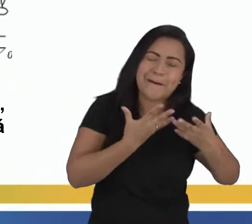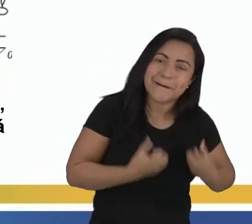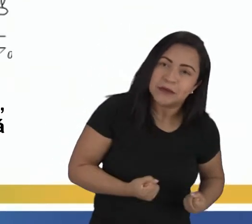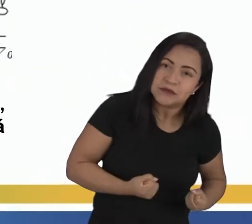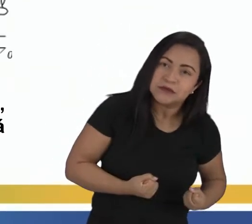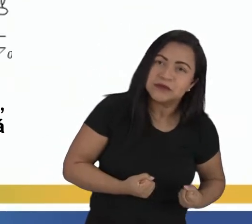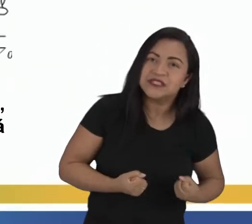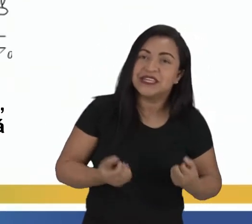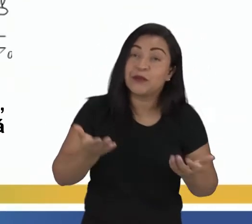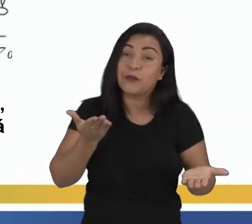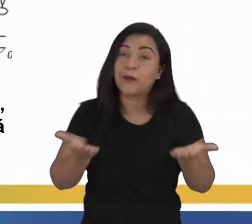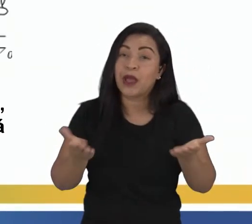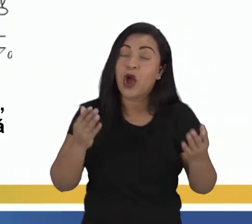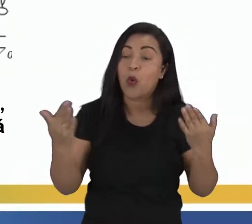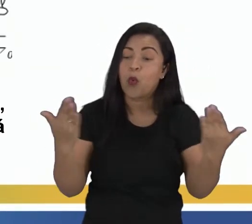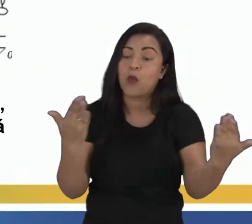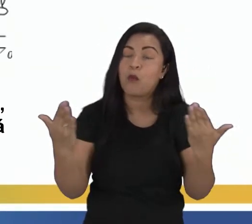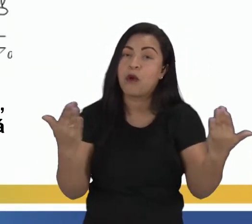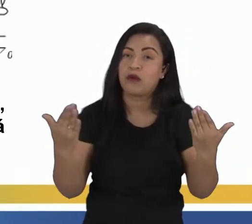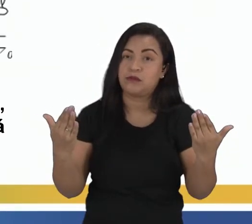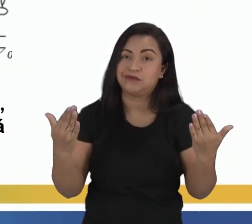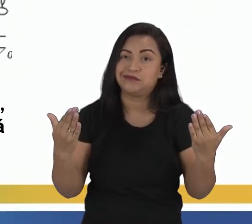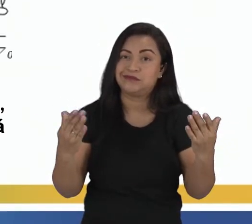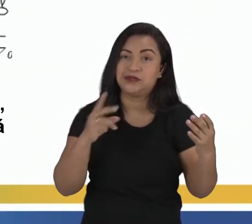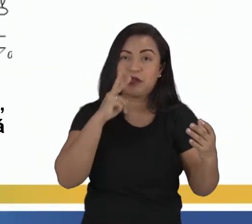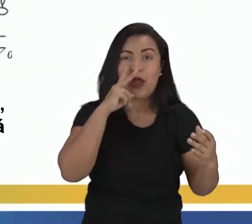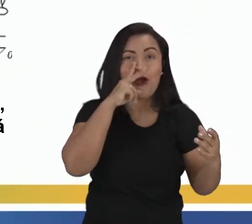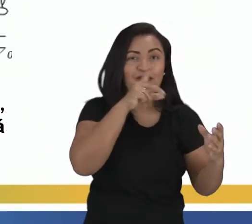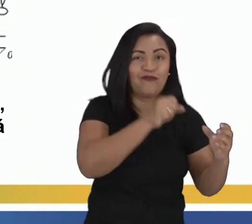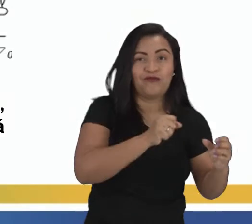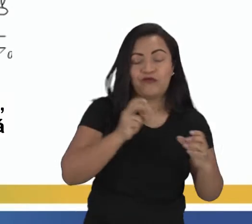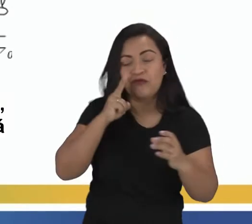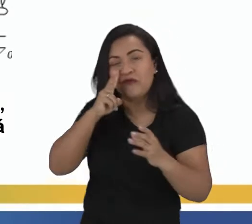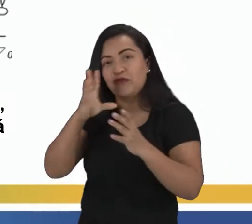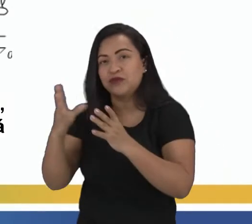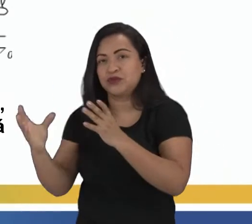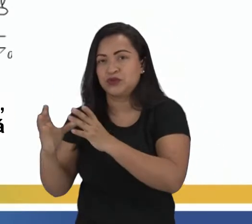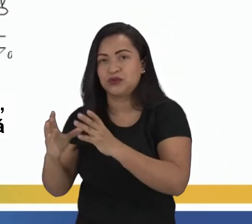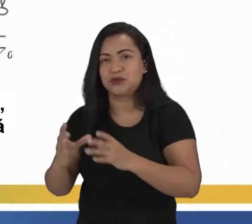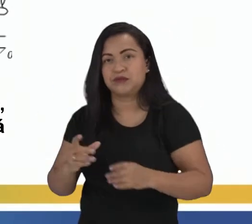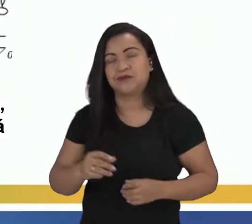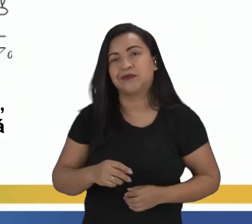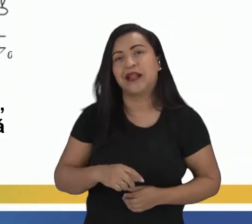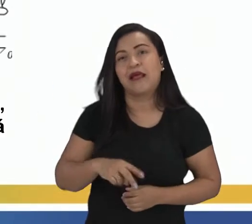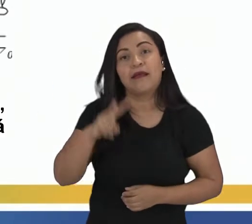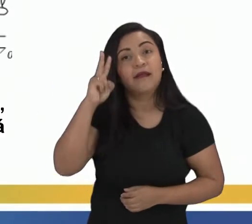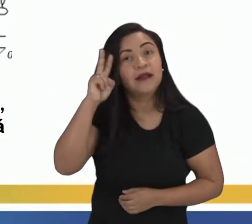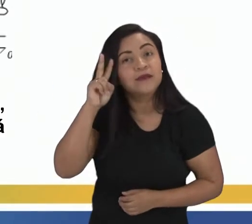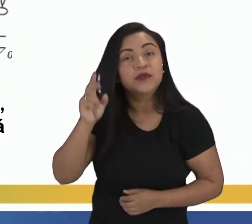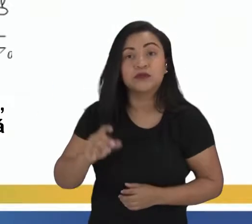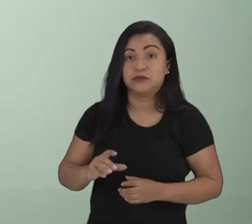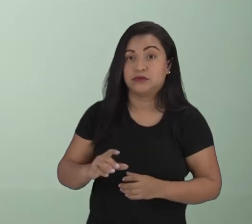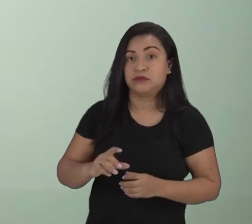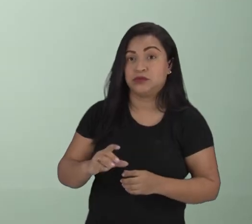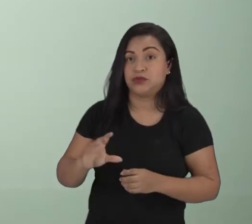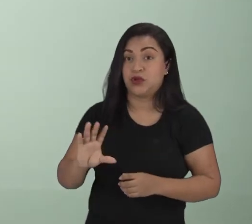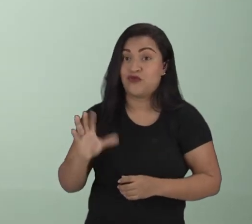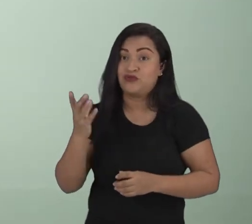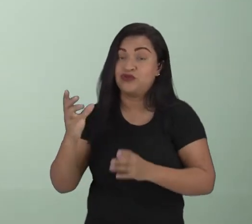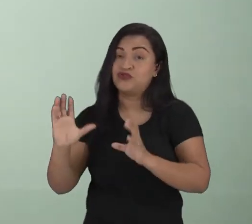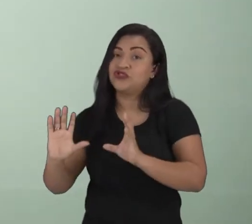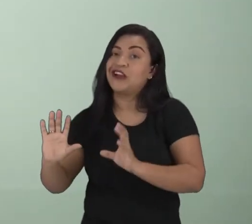da bola sobre seu pé. Lembrando, o processo de ação e reação, as forças elas